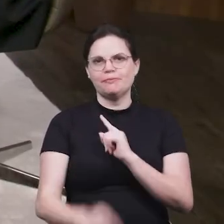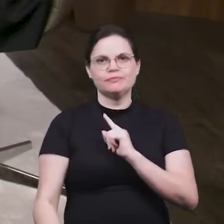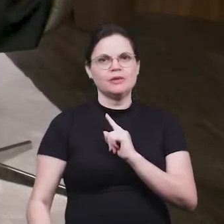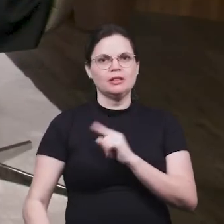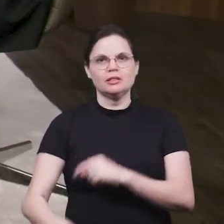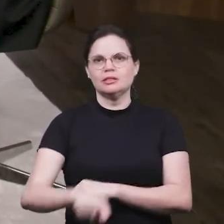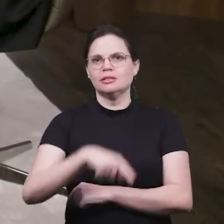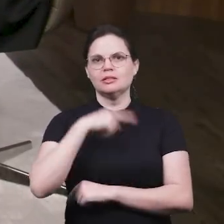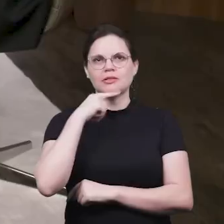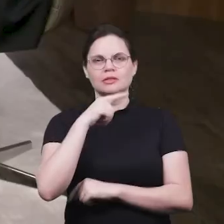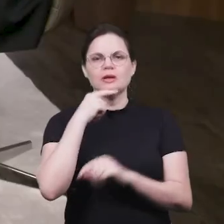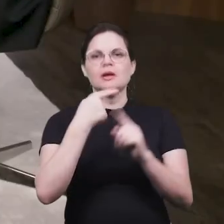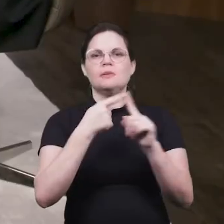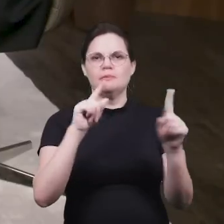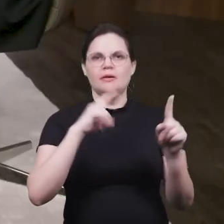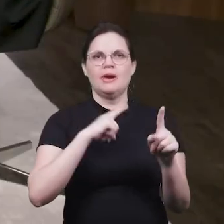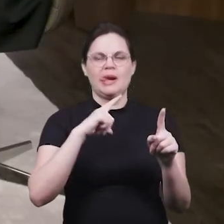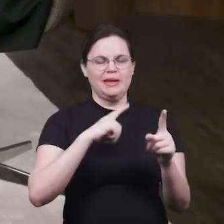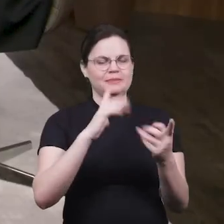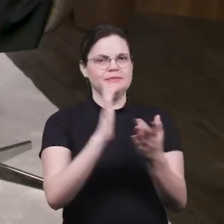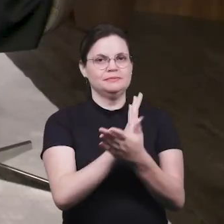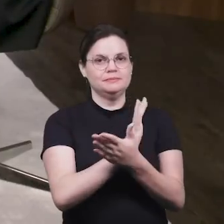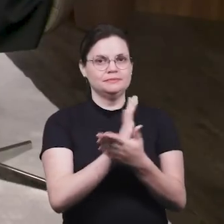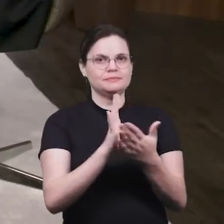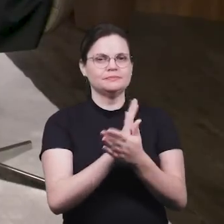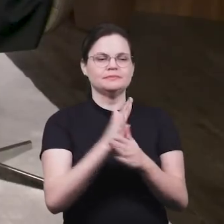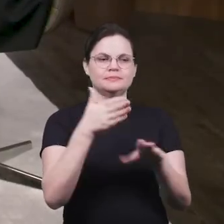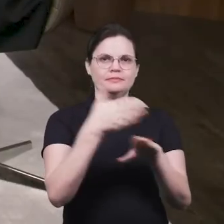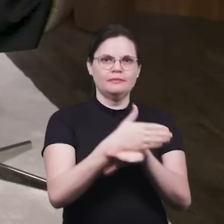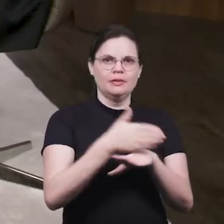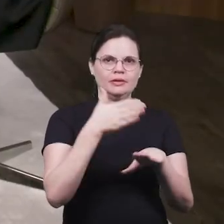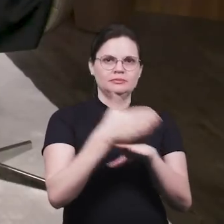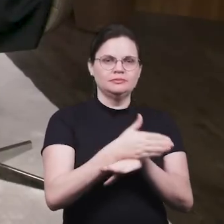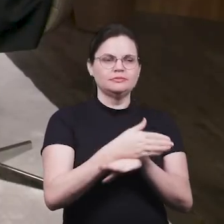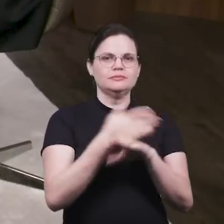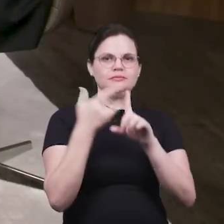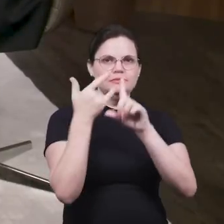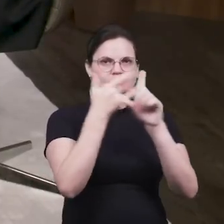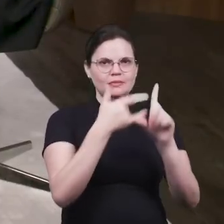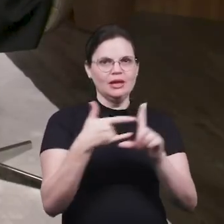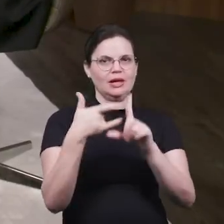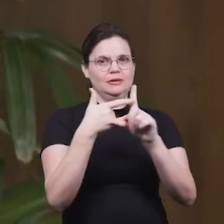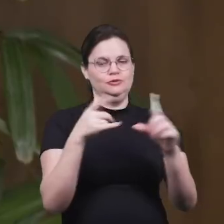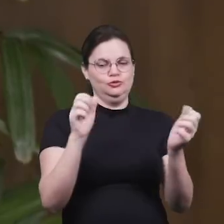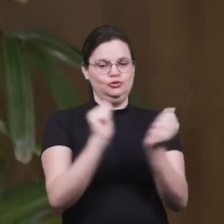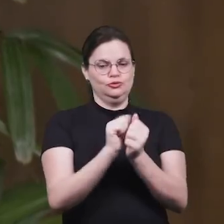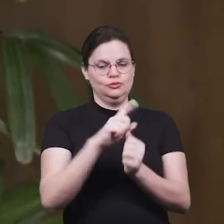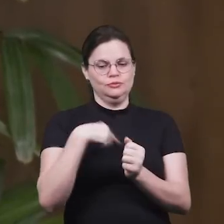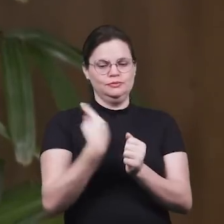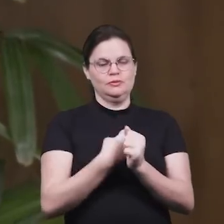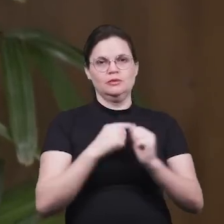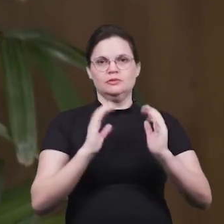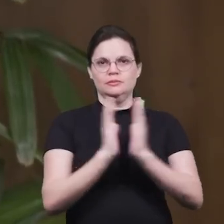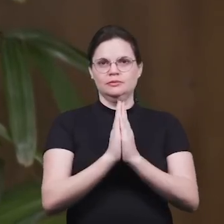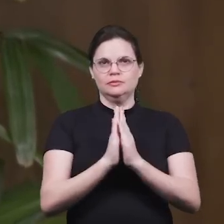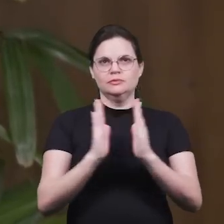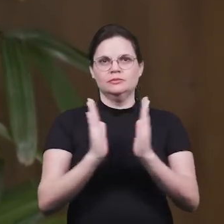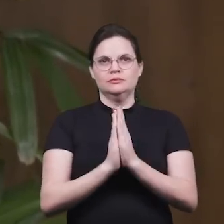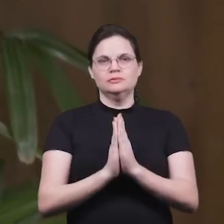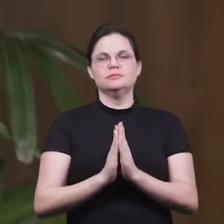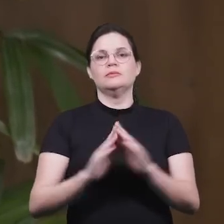temos pessoas que estão constantemente na videoconferência conosco, orando junto,